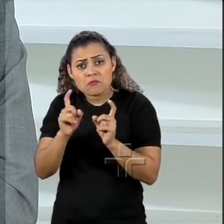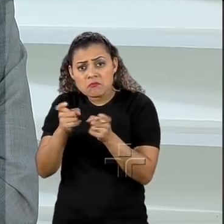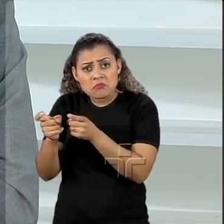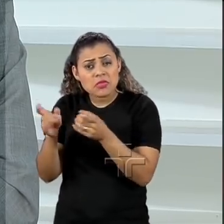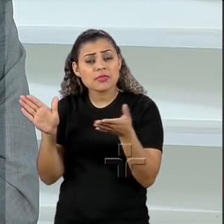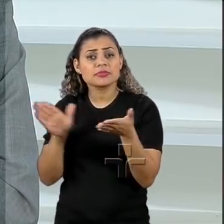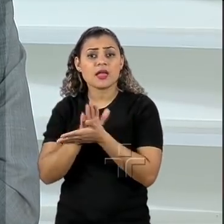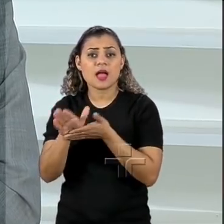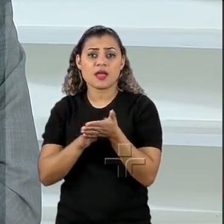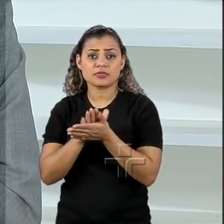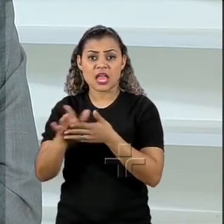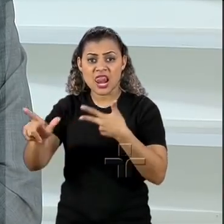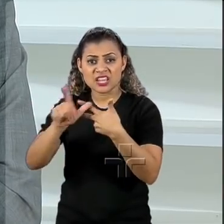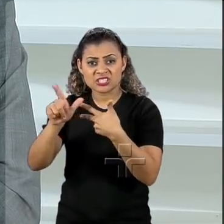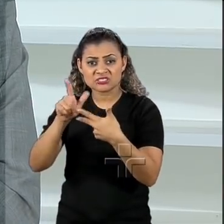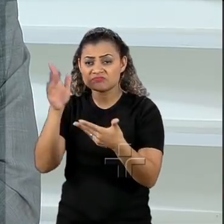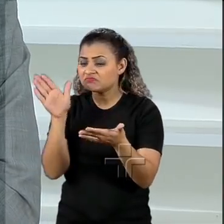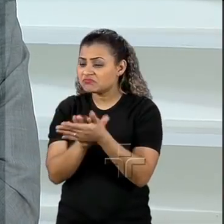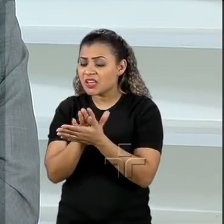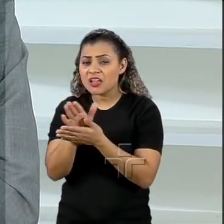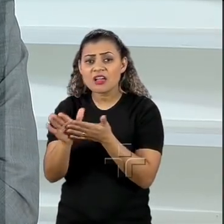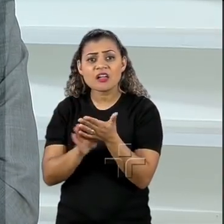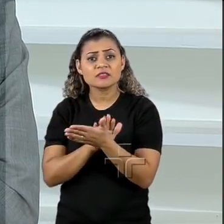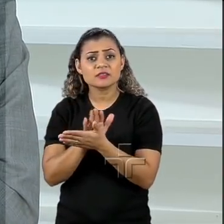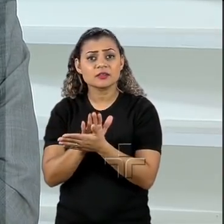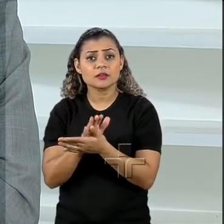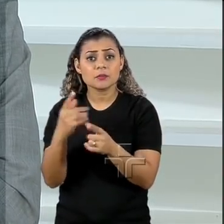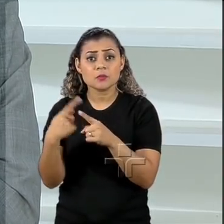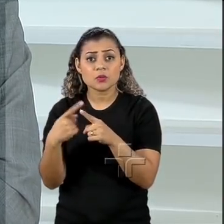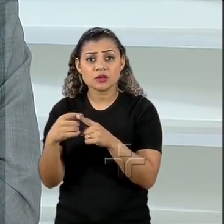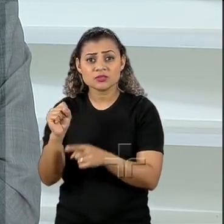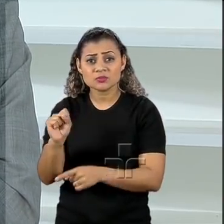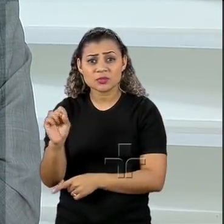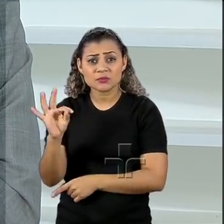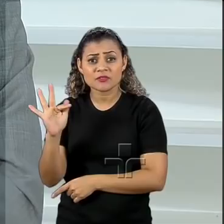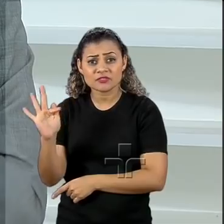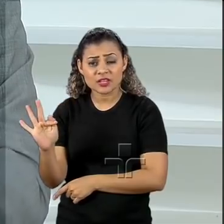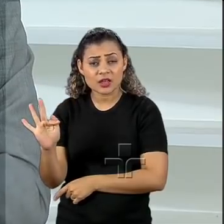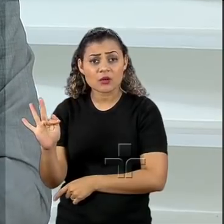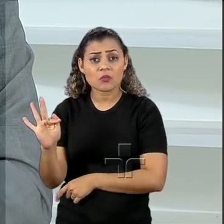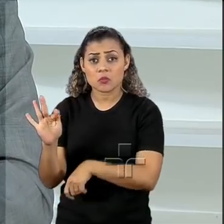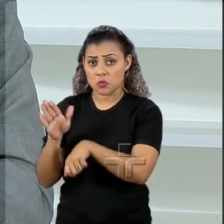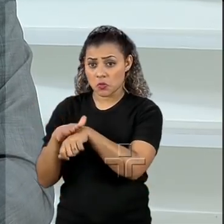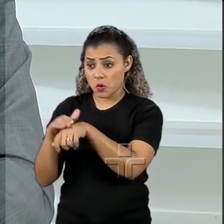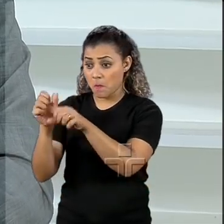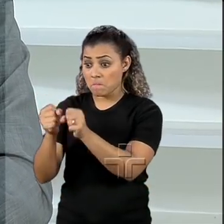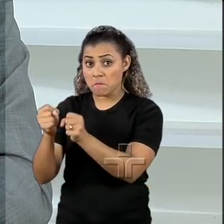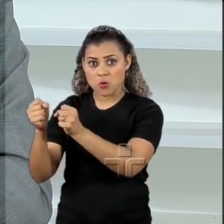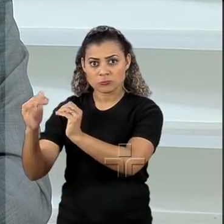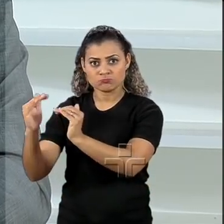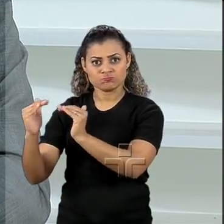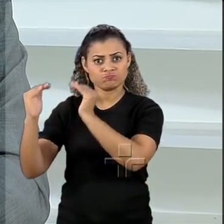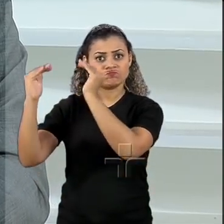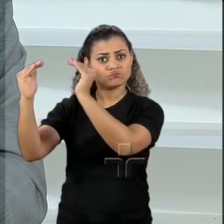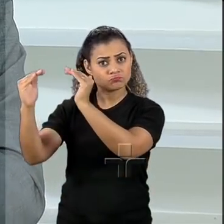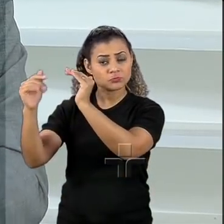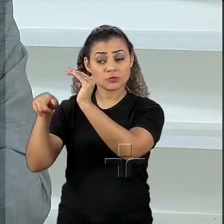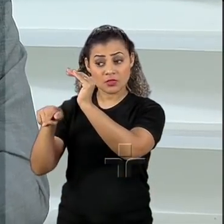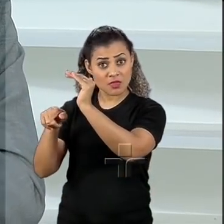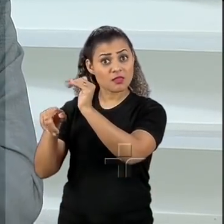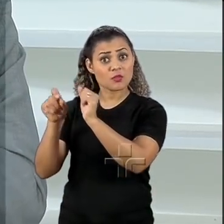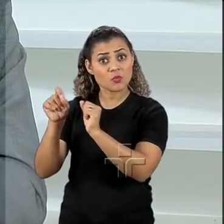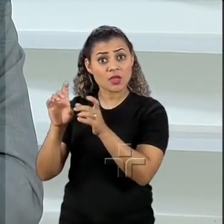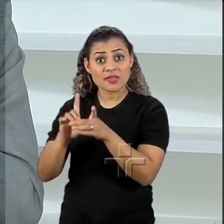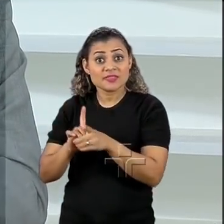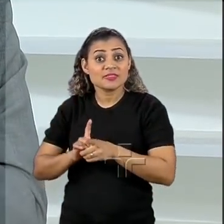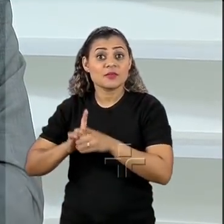e gera outras disfuncionalidades, né? Porque não é o Supremo o poder que a